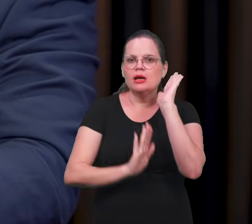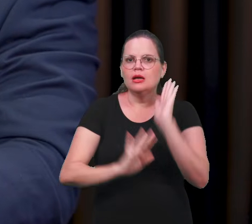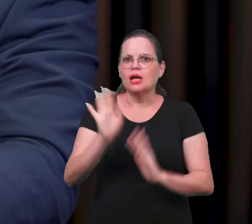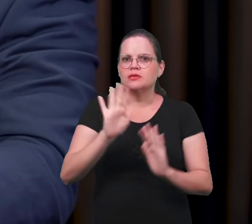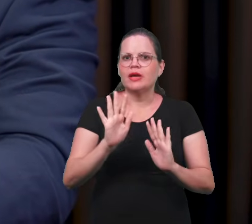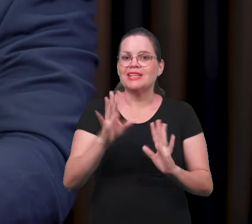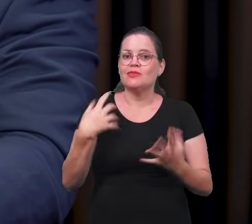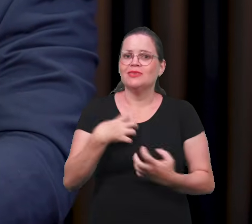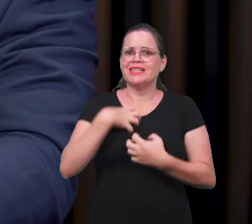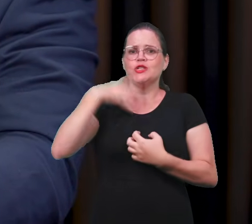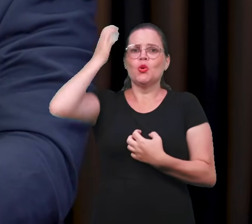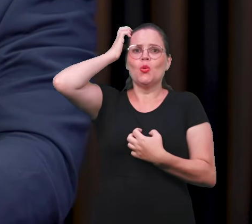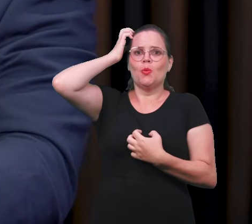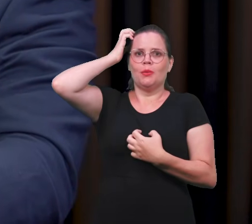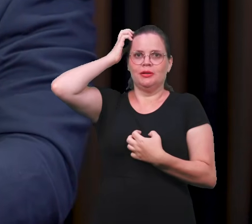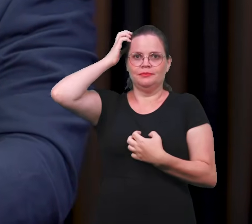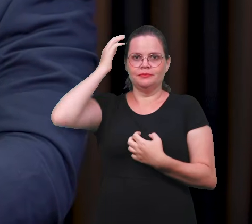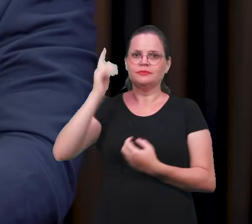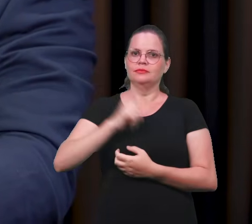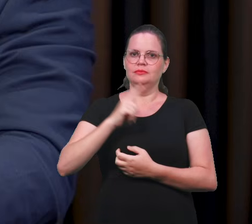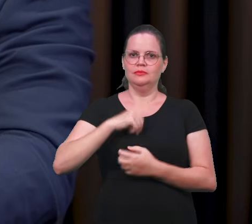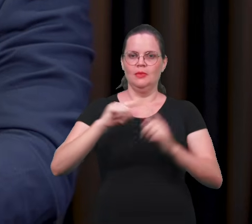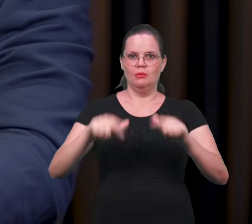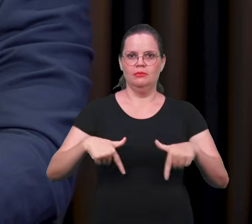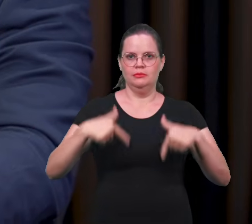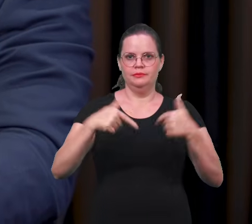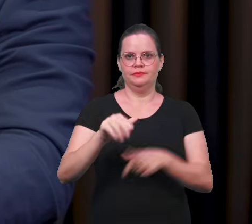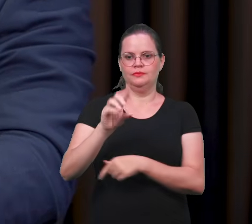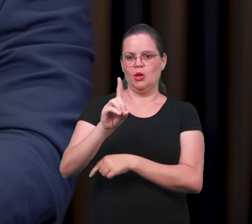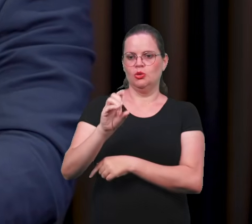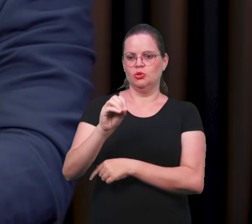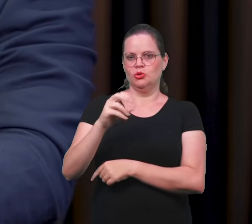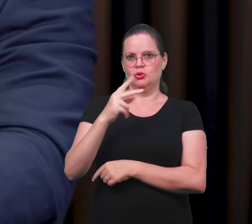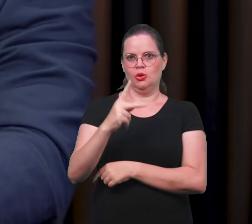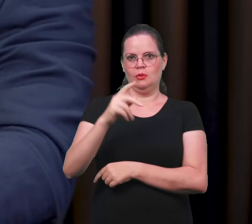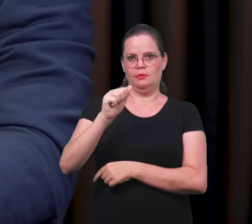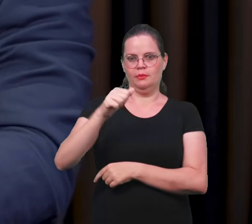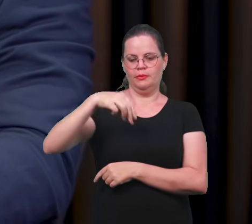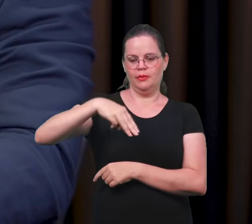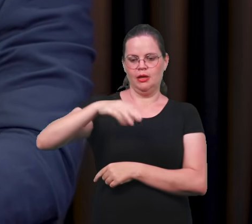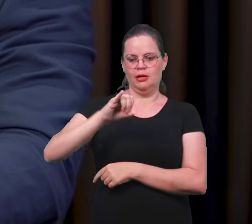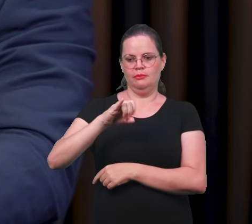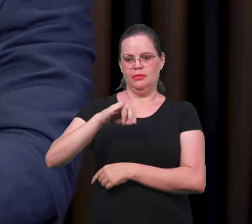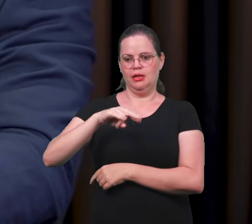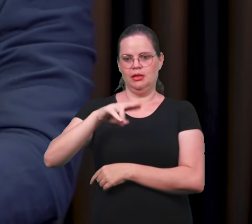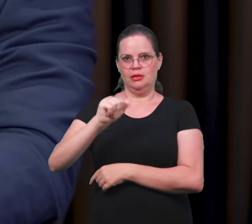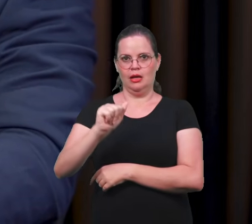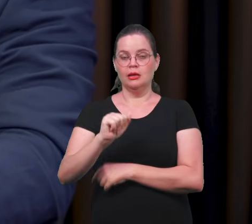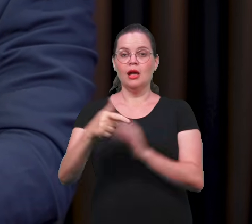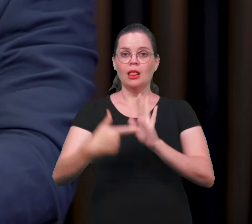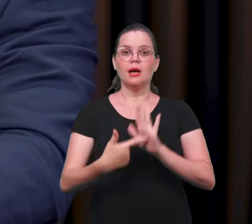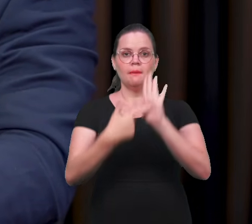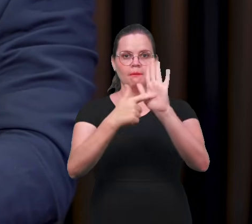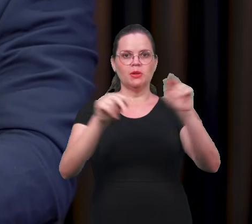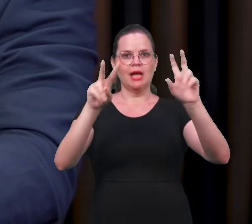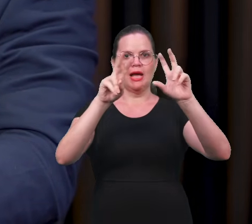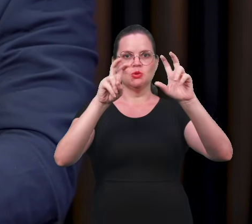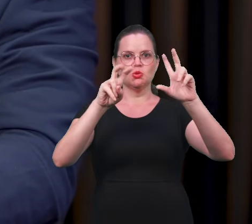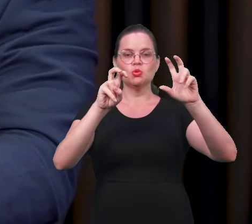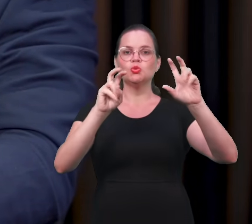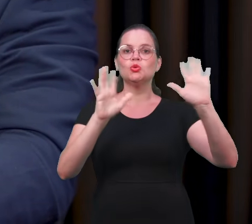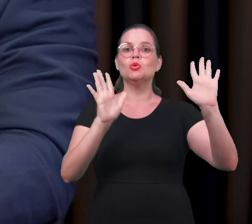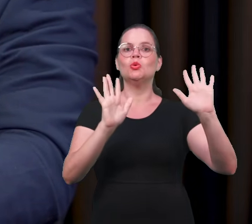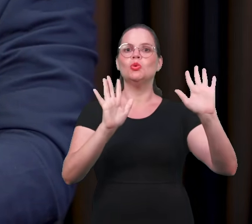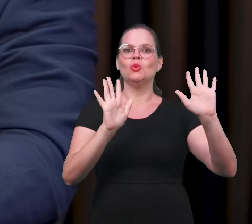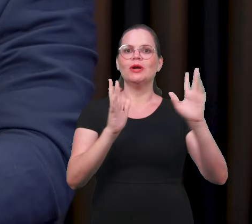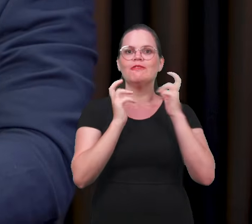que chama Nação Dopamina, da Anna Lembke, e ela retrata essa diferença de uma